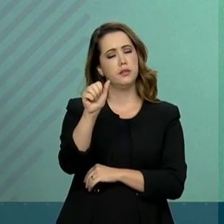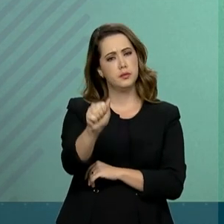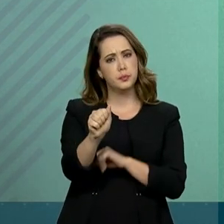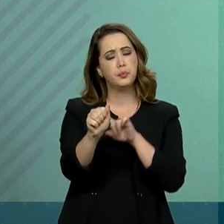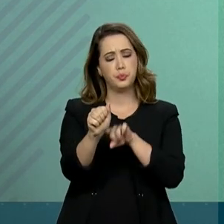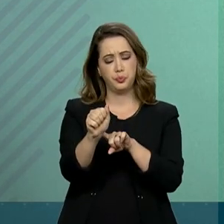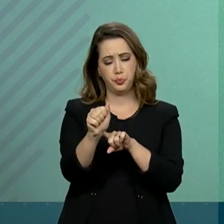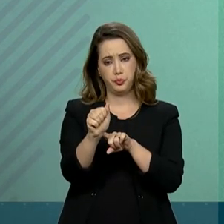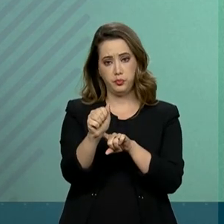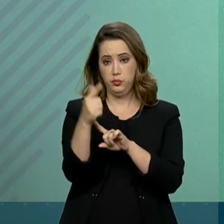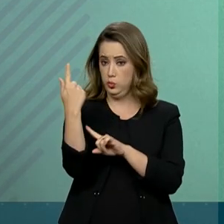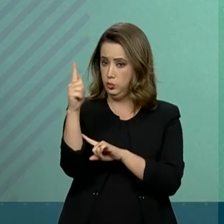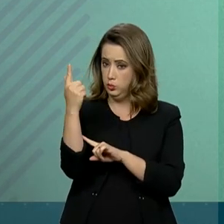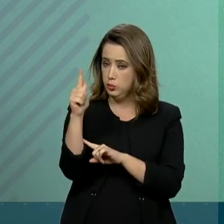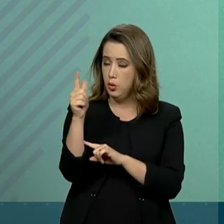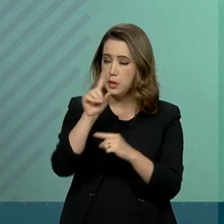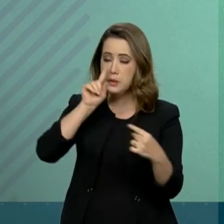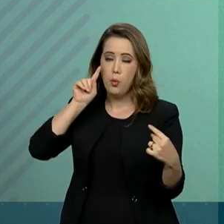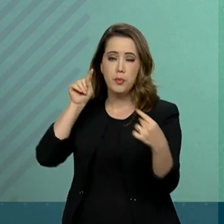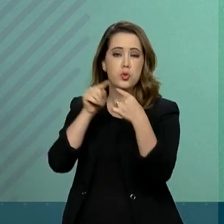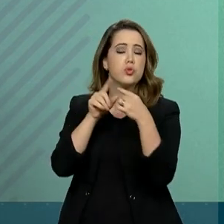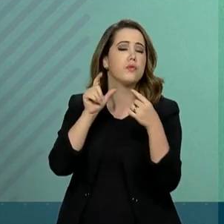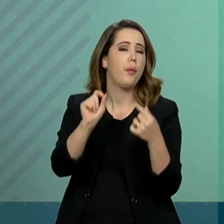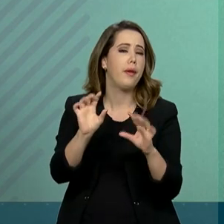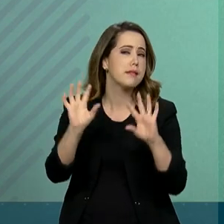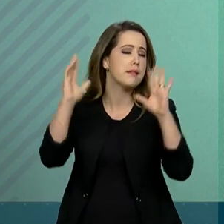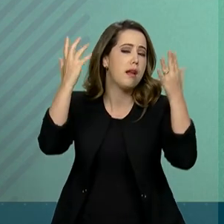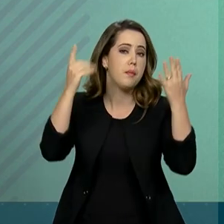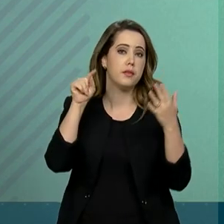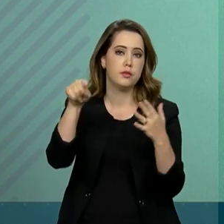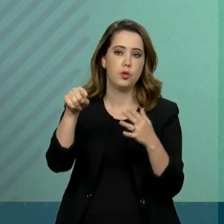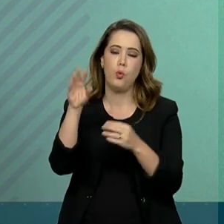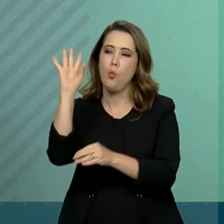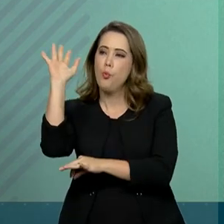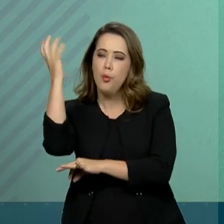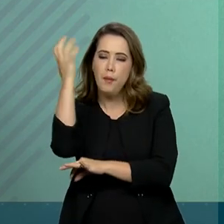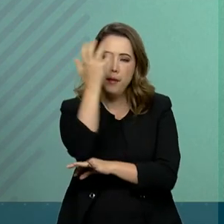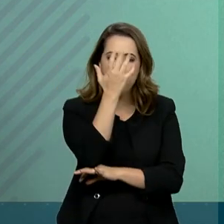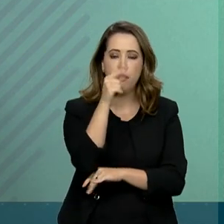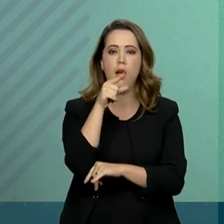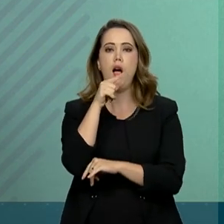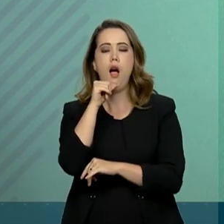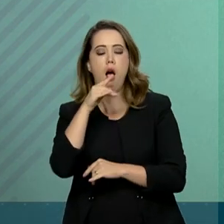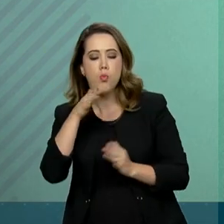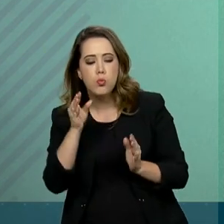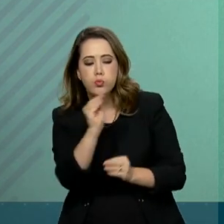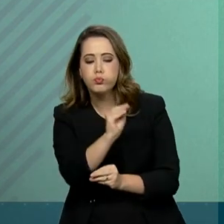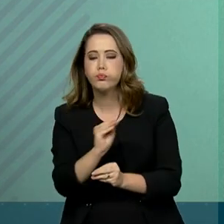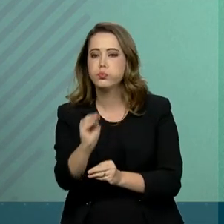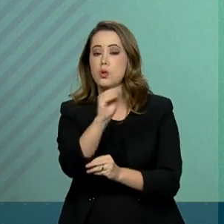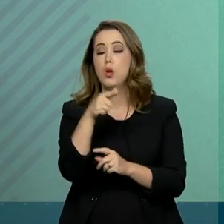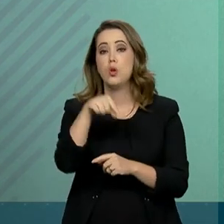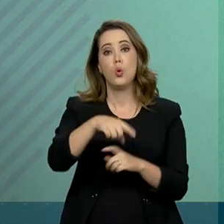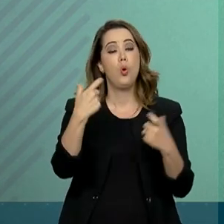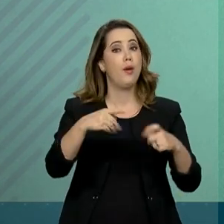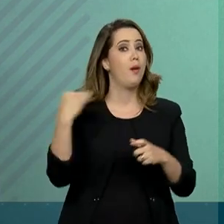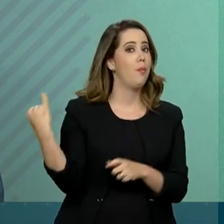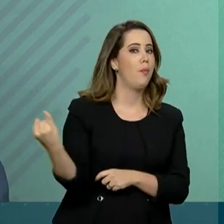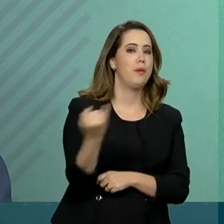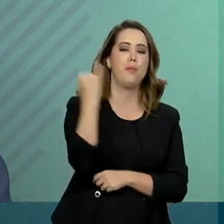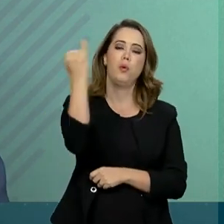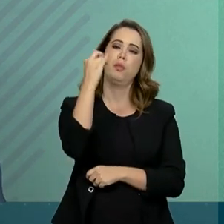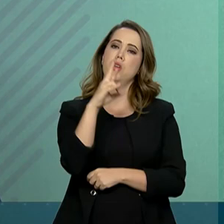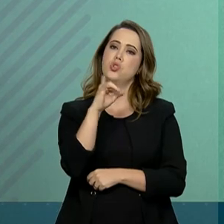florestal e na conservação do solo e da água daquela importante bacia hidrográfica